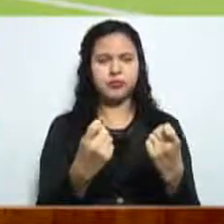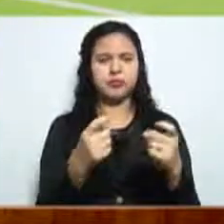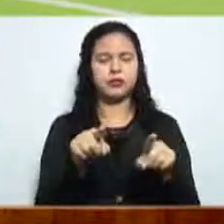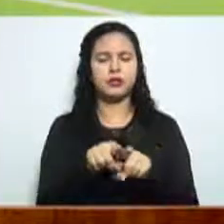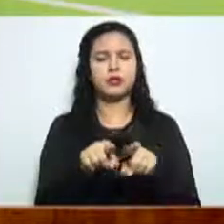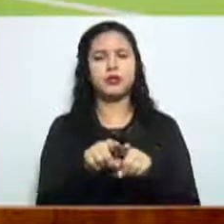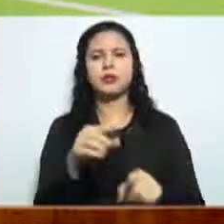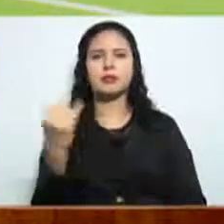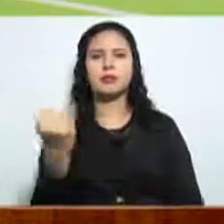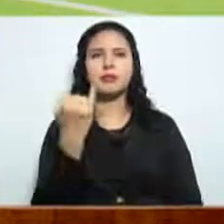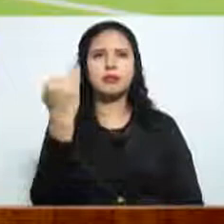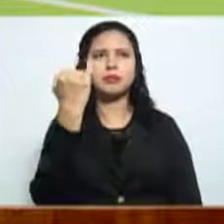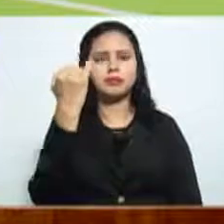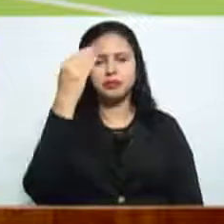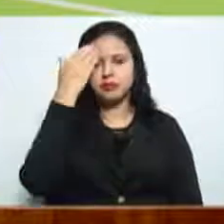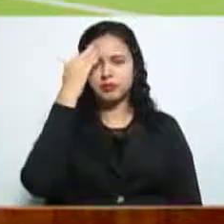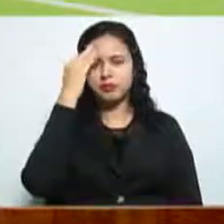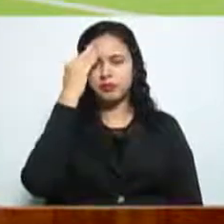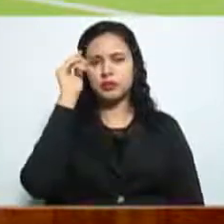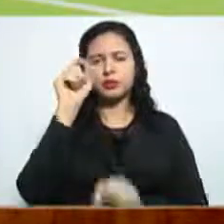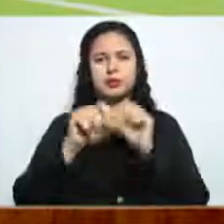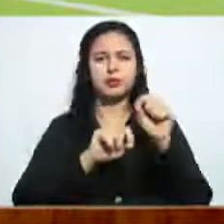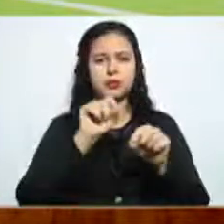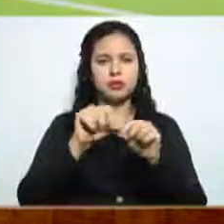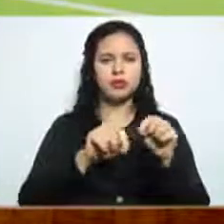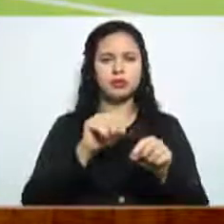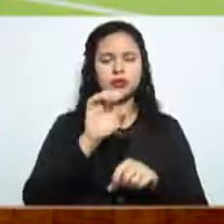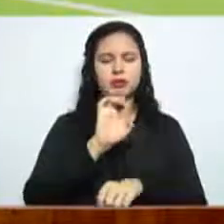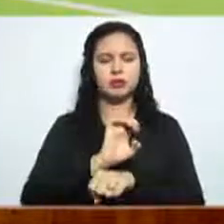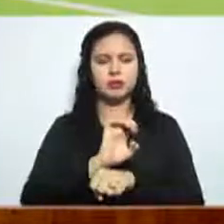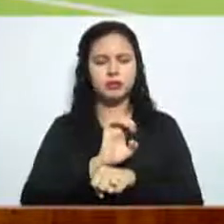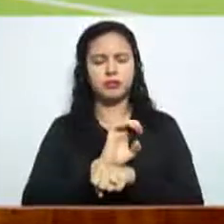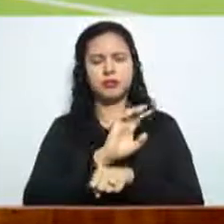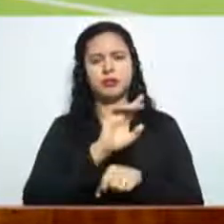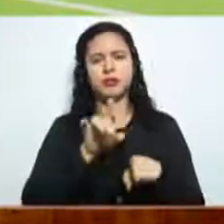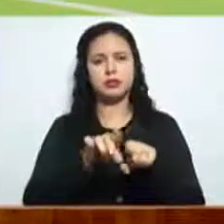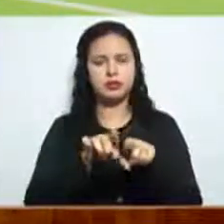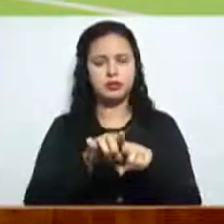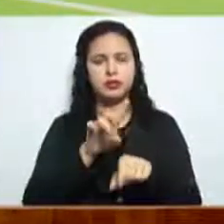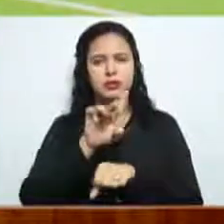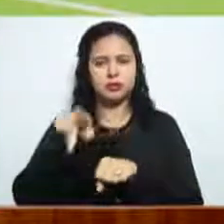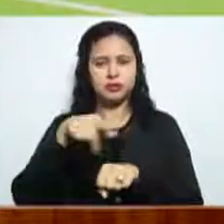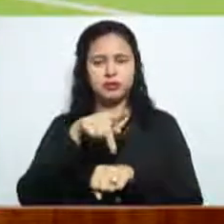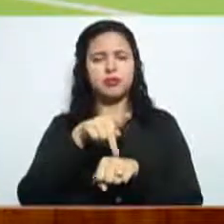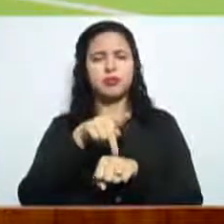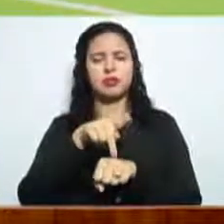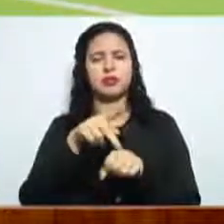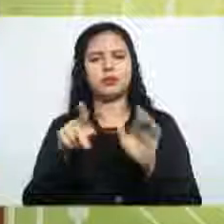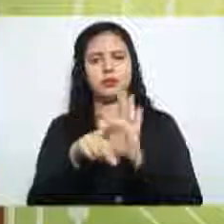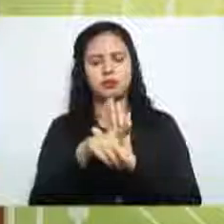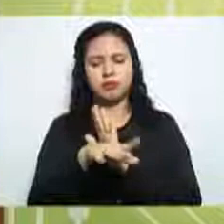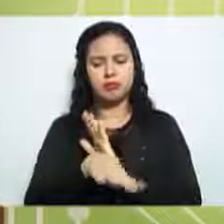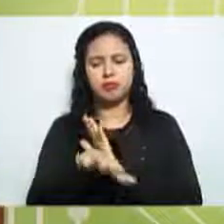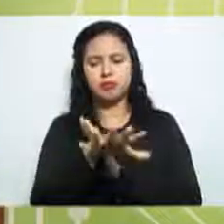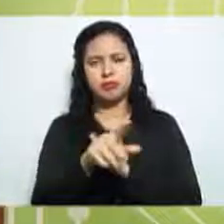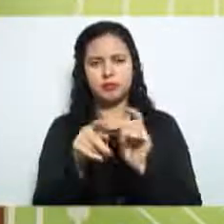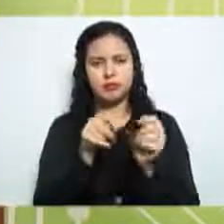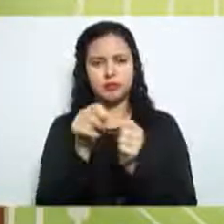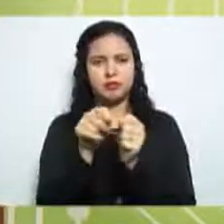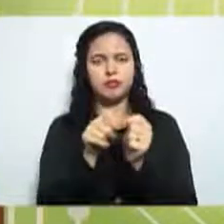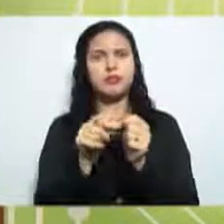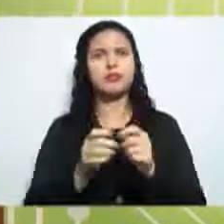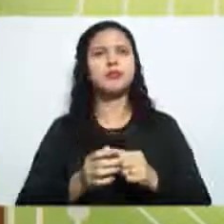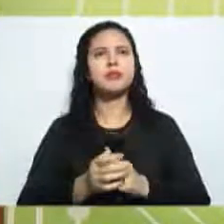muito importantes para a gente entender o que se passa no Estado, no país, com relação à economia. Isso, nosso foco é na